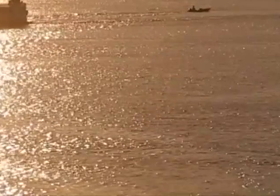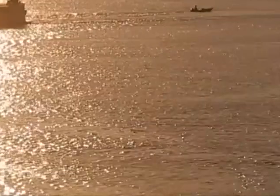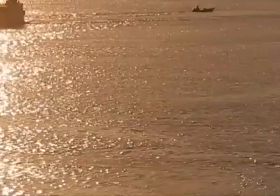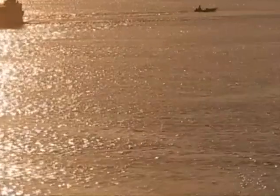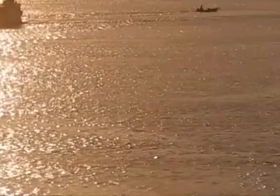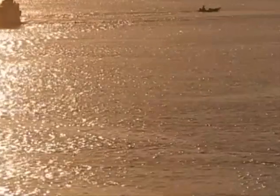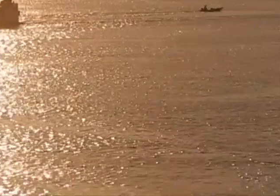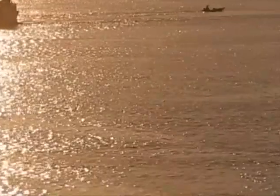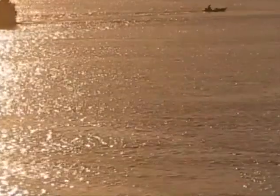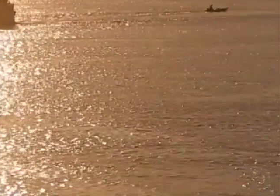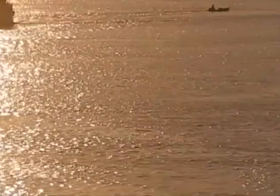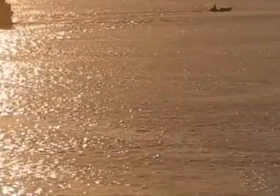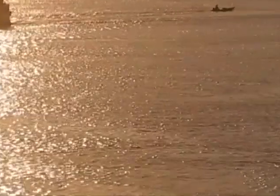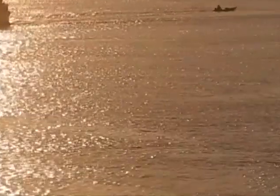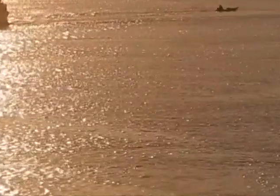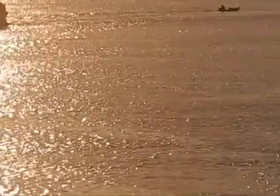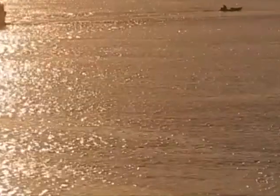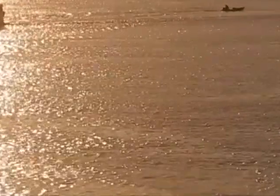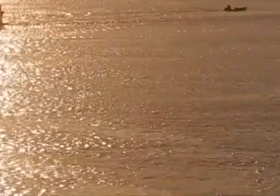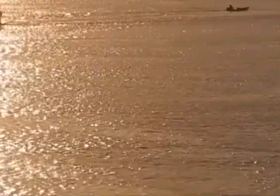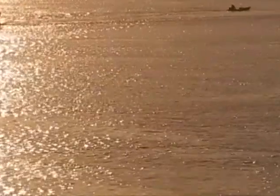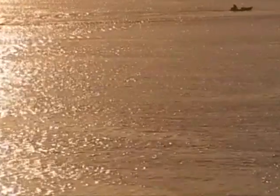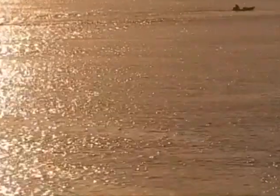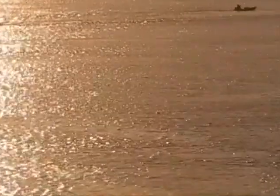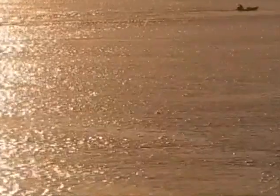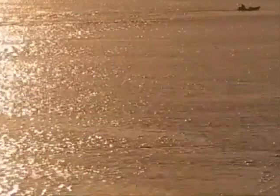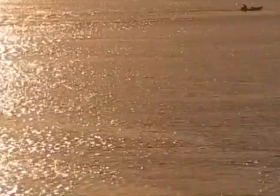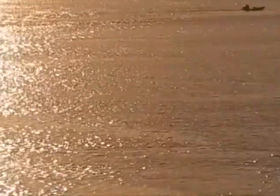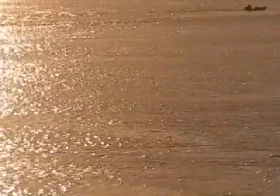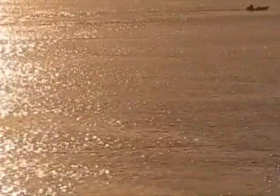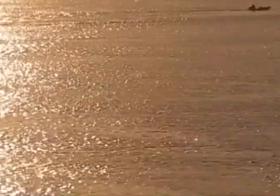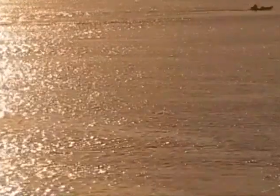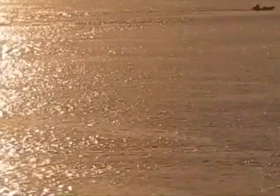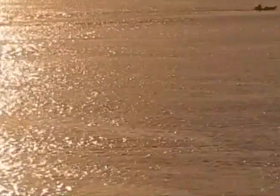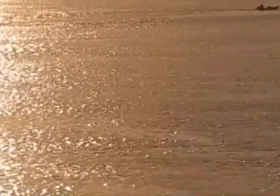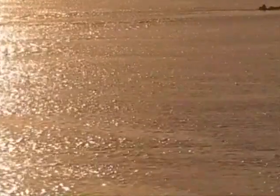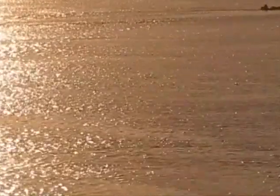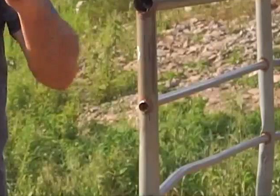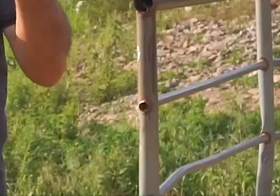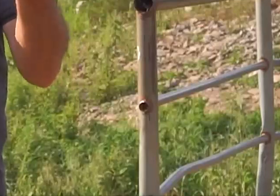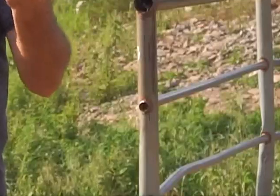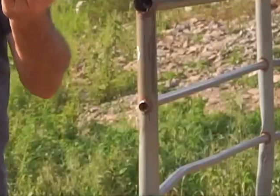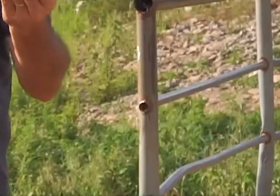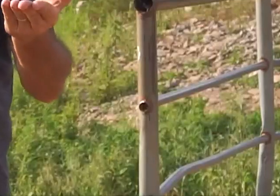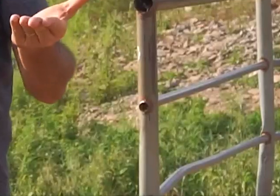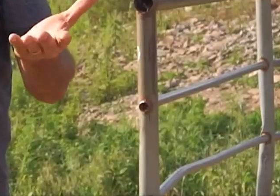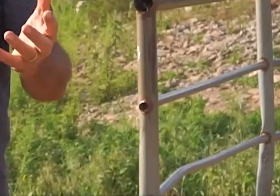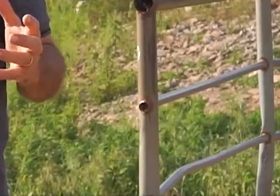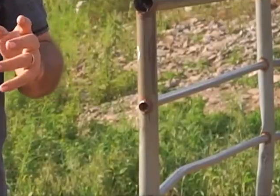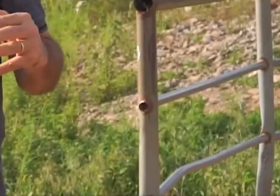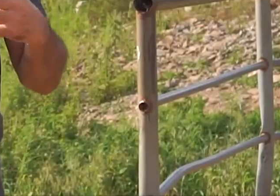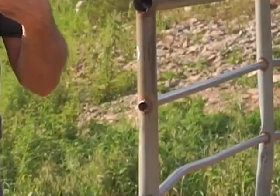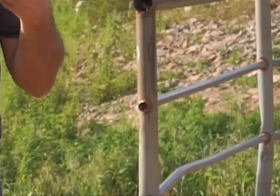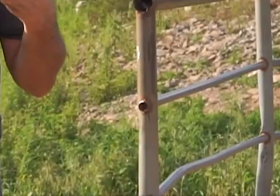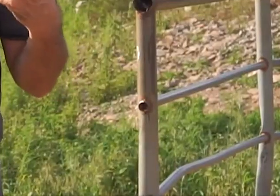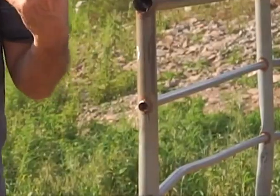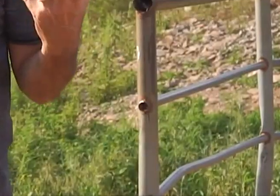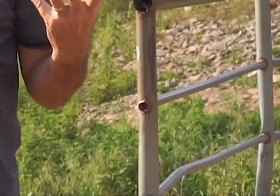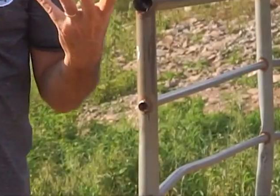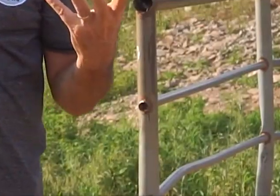de Rondônia, direto ou indiretamente, vai cair dentro do Madeira. O rio Madeira tem